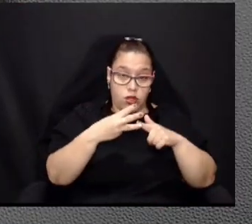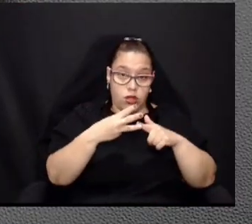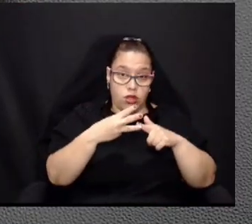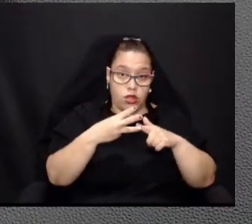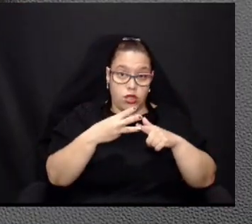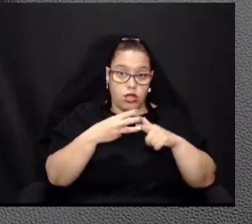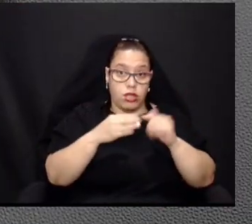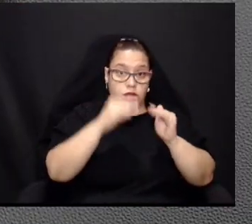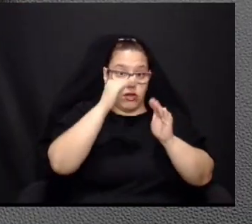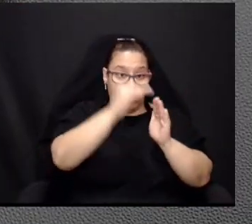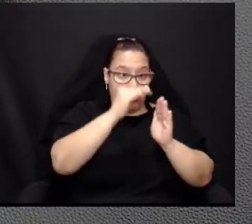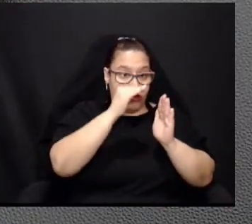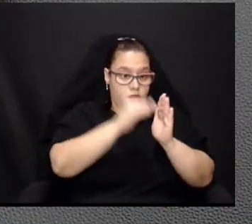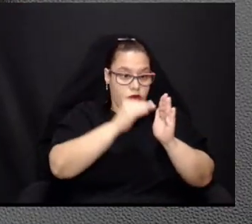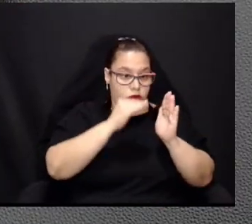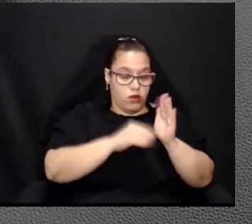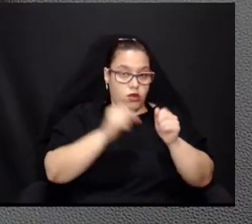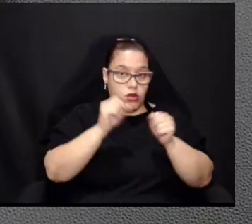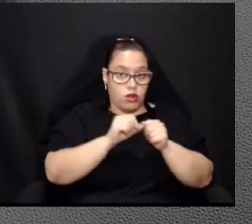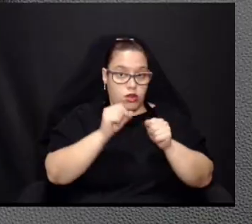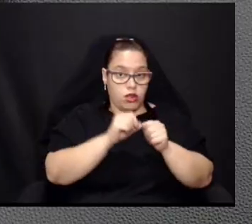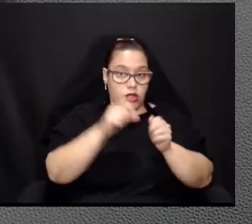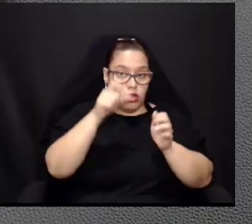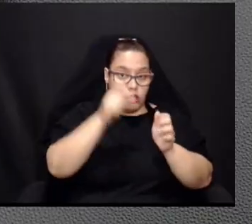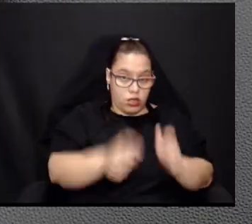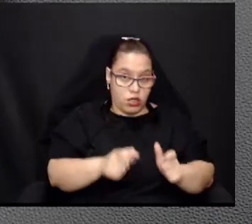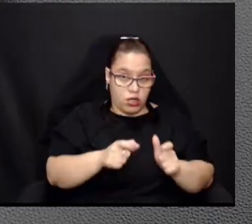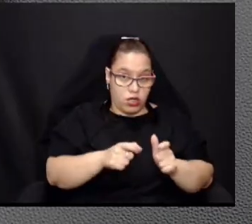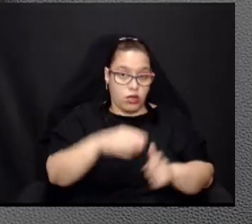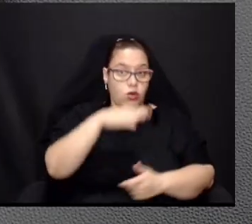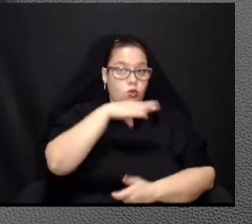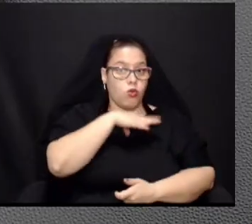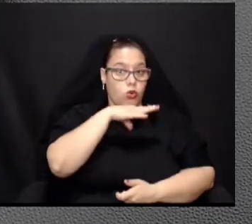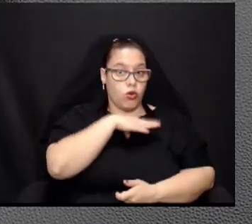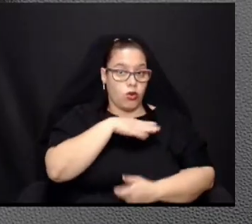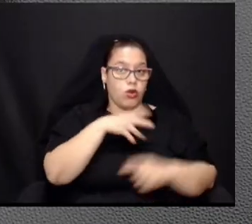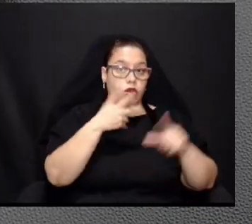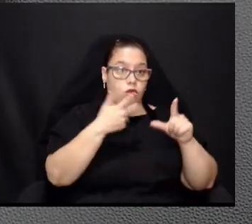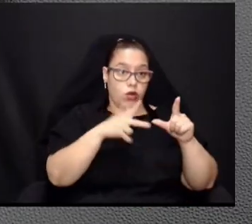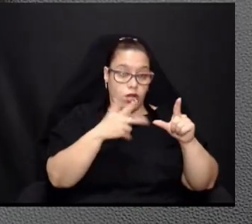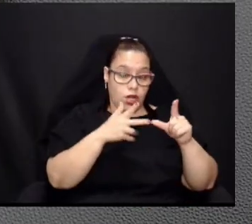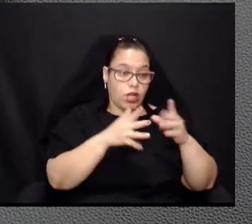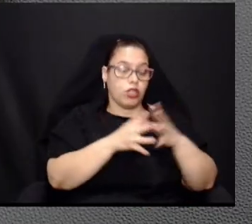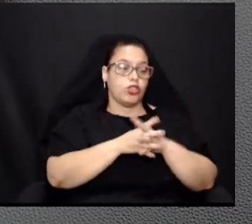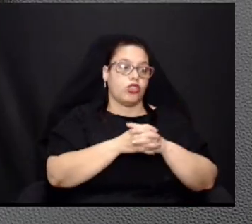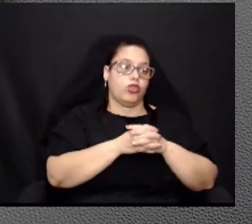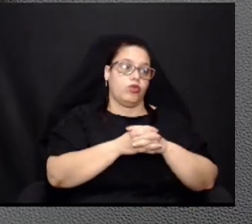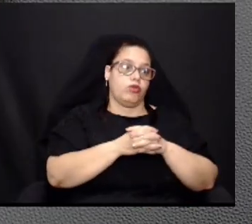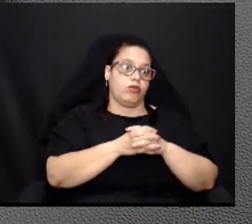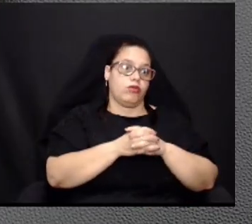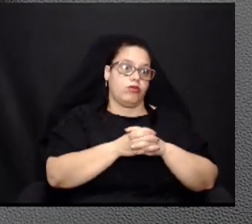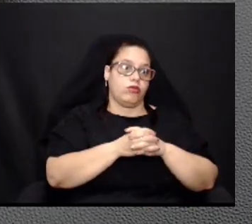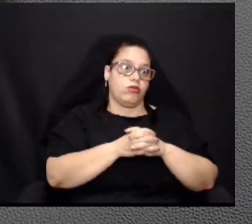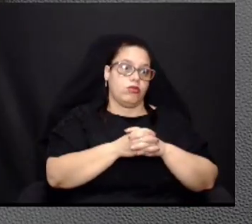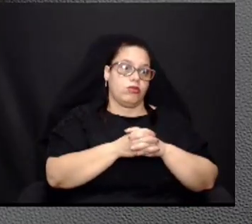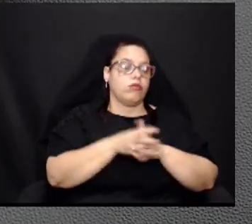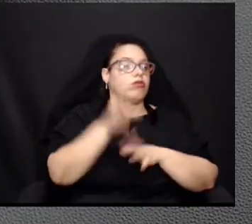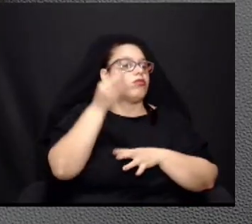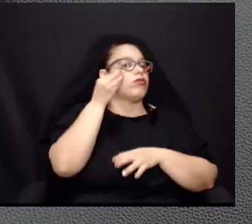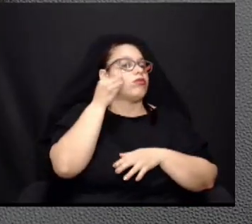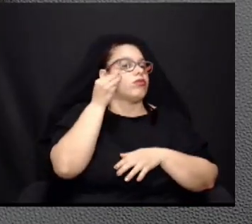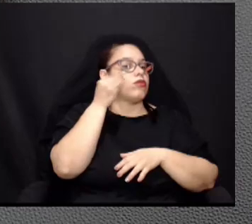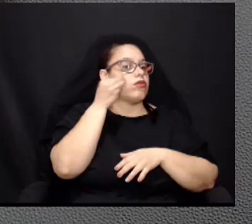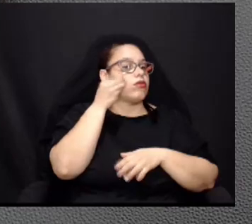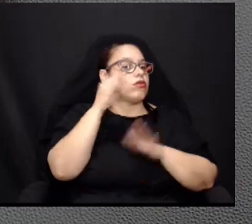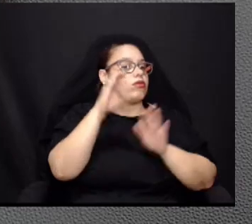gente está exatamente aqui, né, no municipal, no legislativo. Então, a gente tenta fazer esse conteúdo sempre